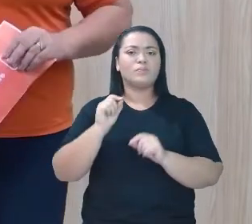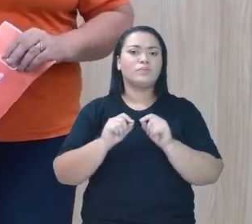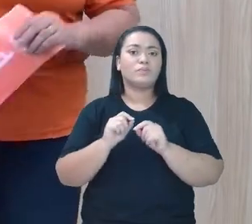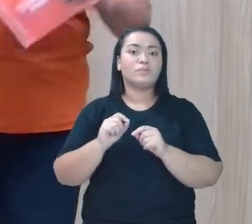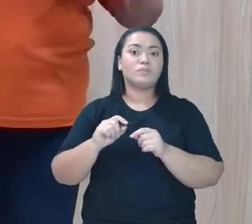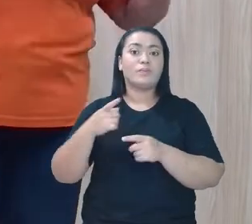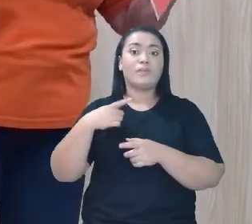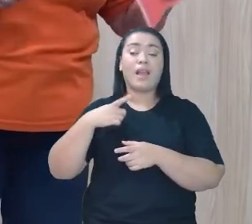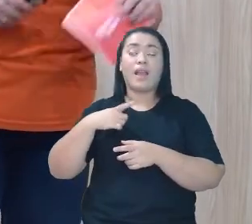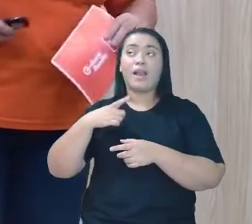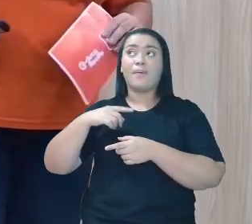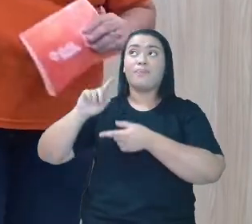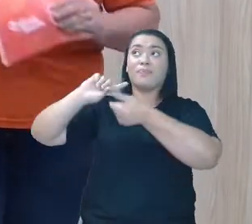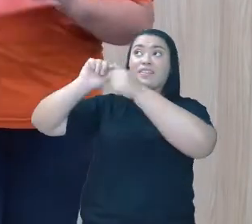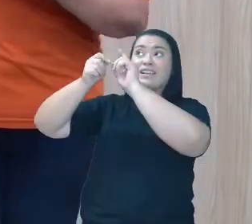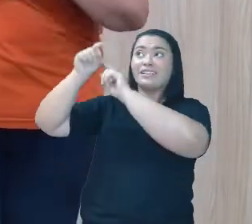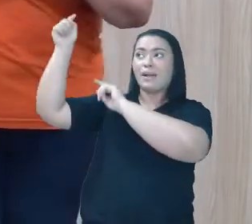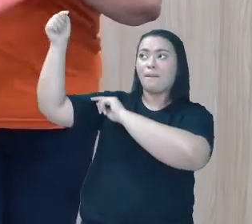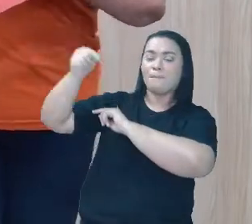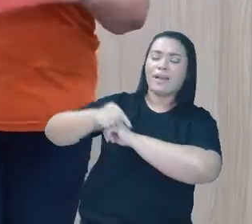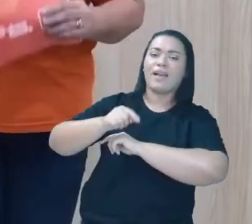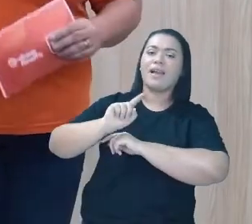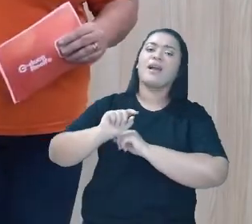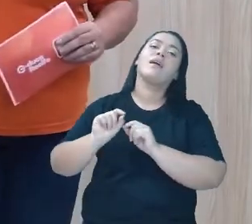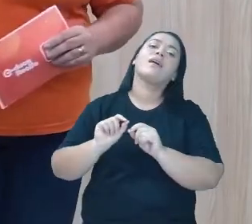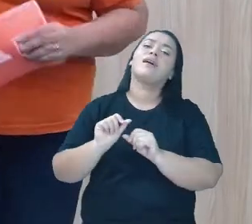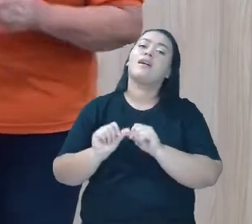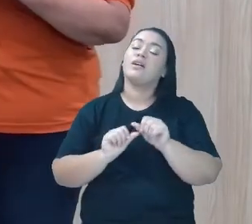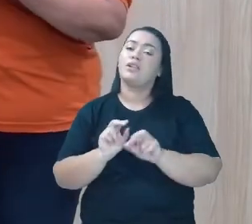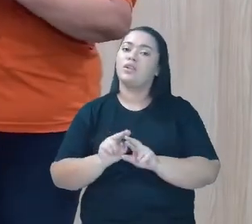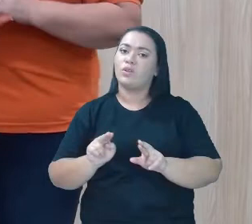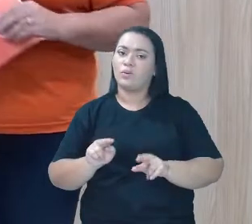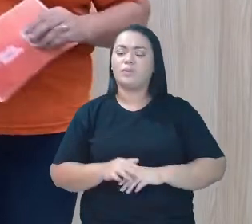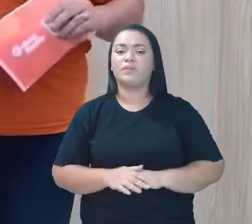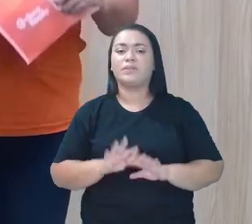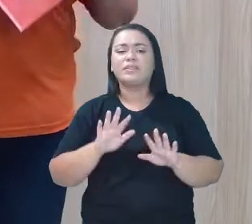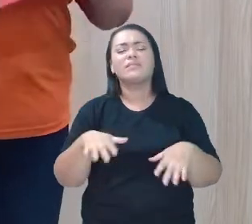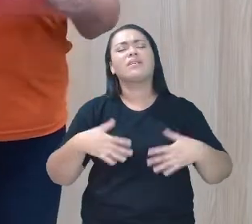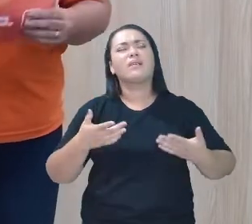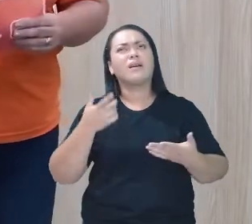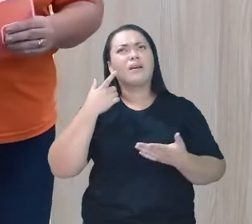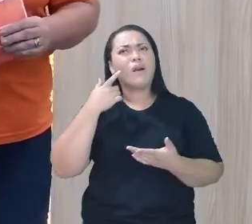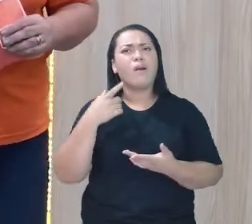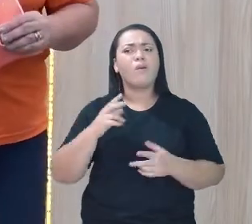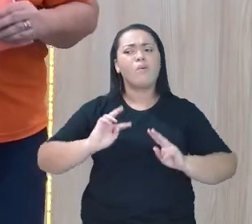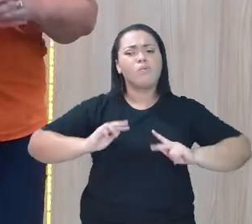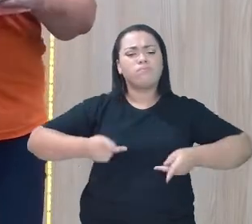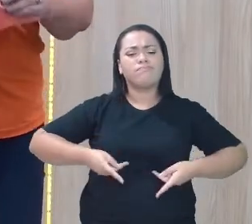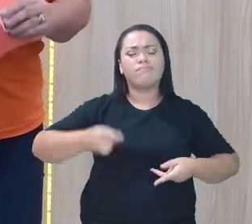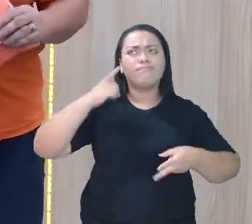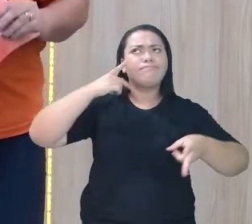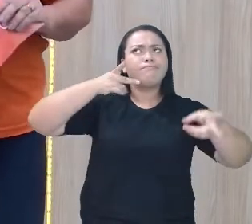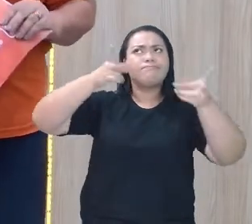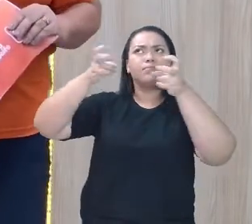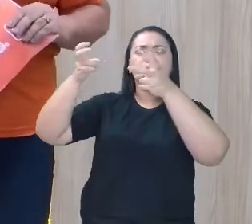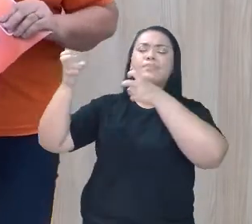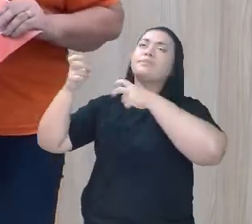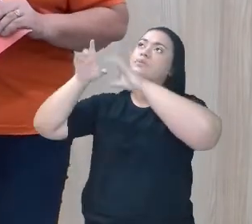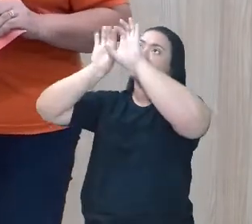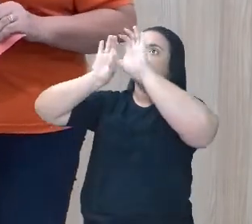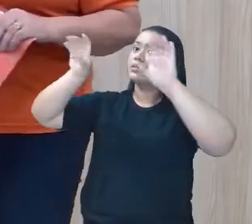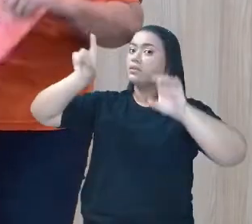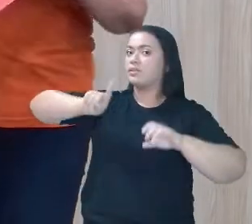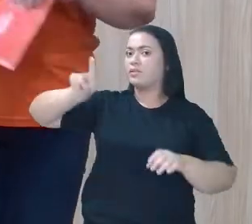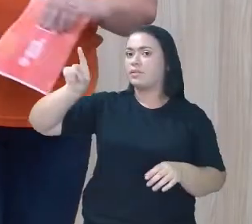uma estrela, e sim um asteroide. Então, vejam quantas coisas o homem começa, não é, a observar a questão